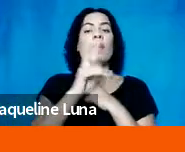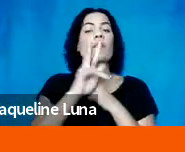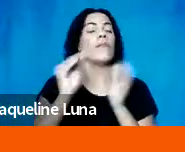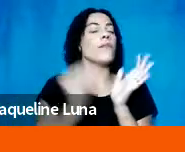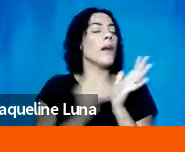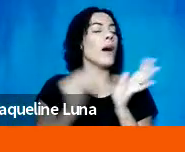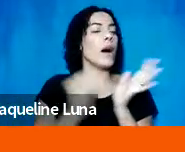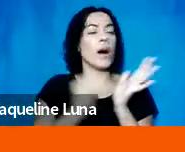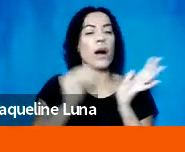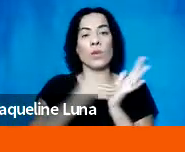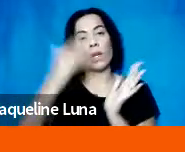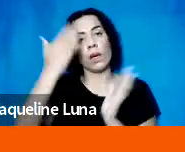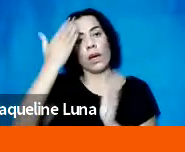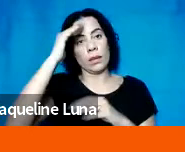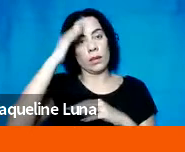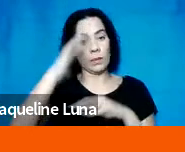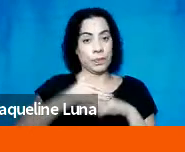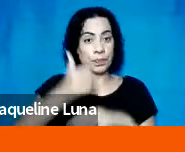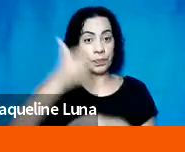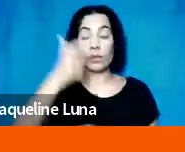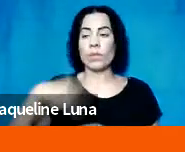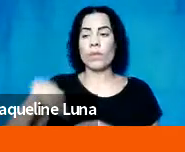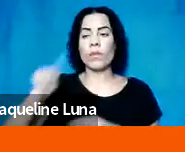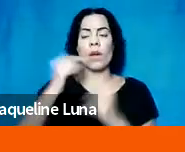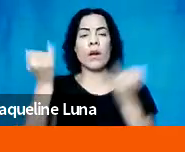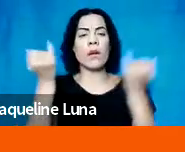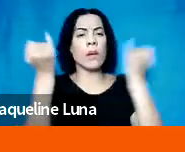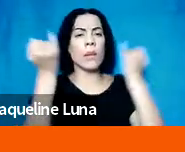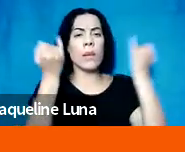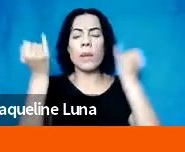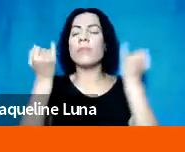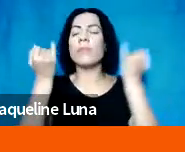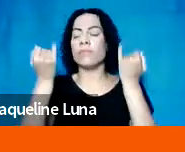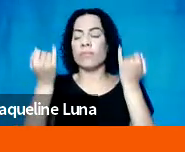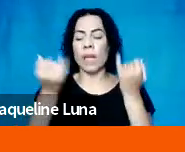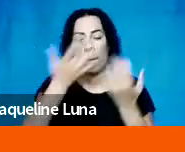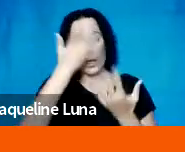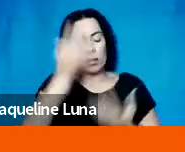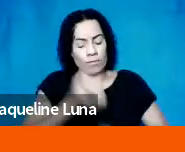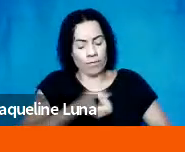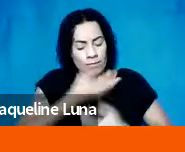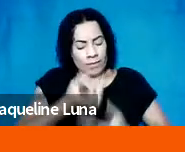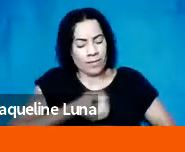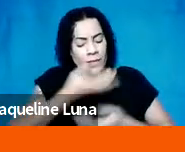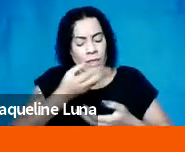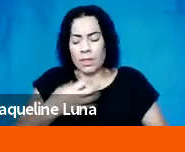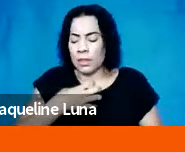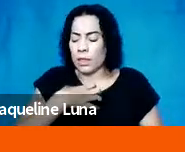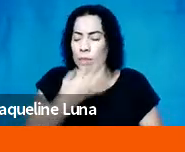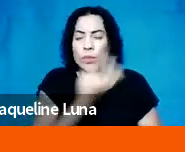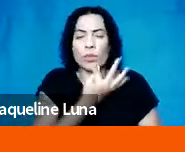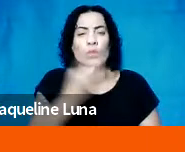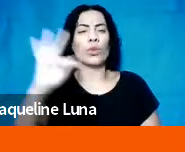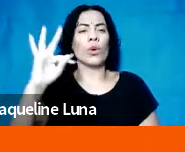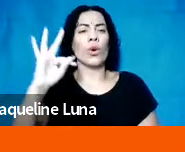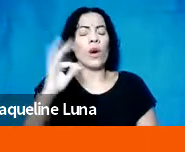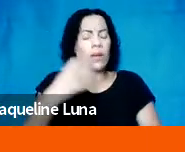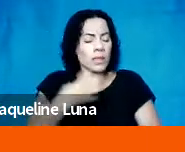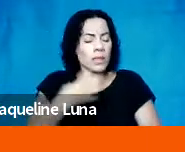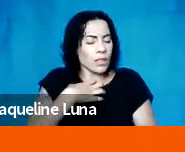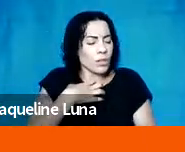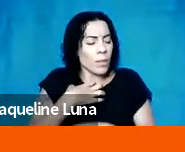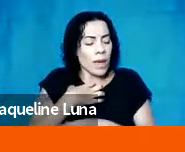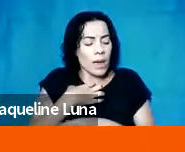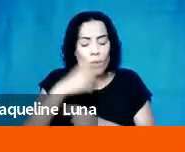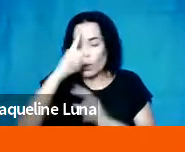compreendida. Ouvimos e publicamos muitos relatos tocantes de dor, de sentimentos ainda não processados.